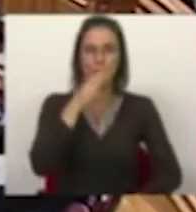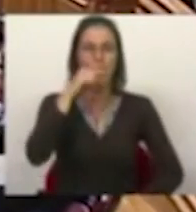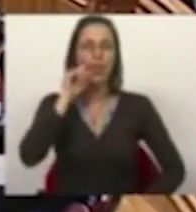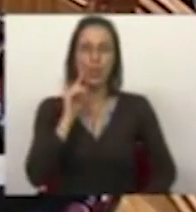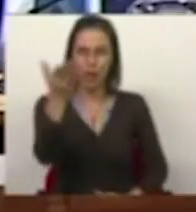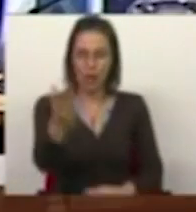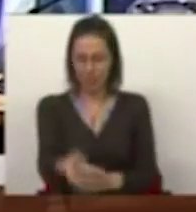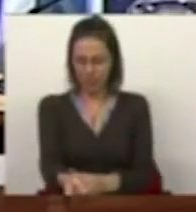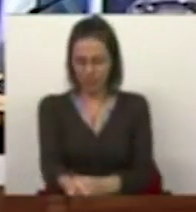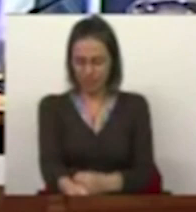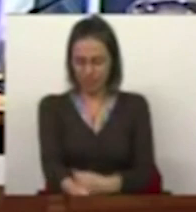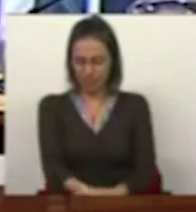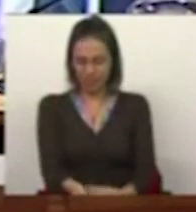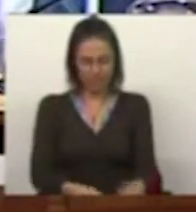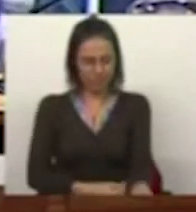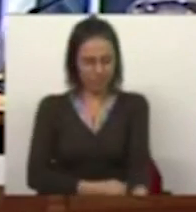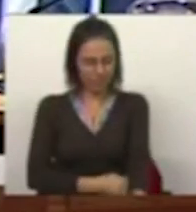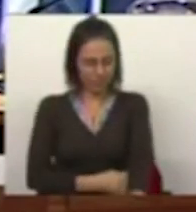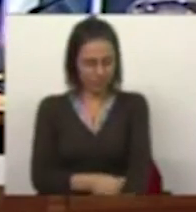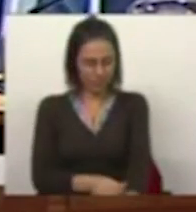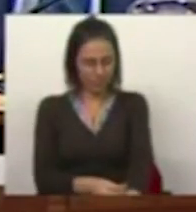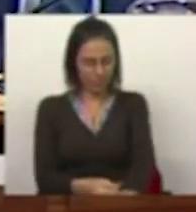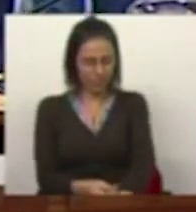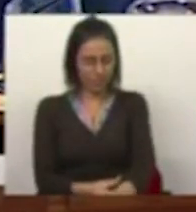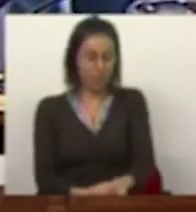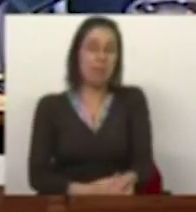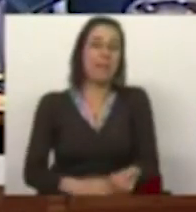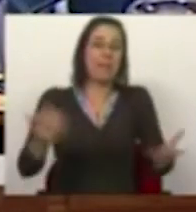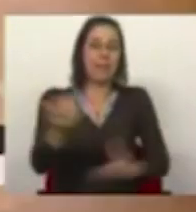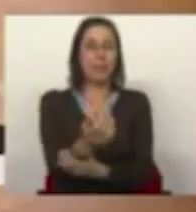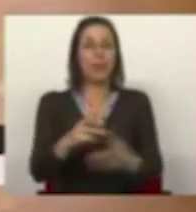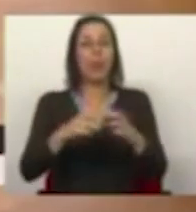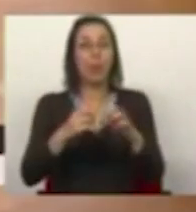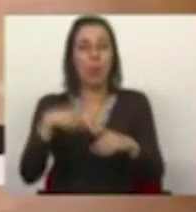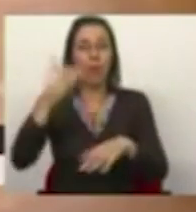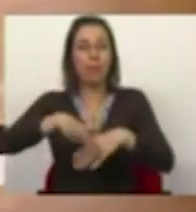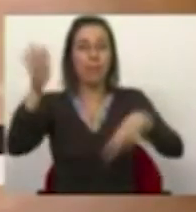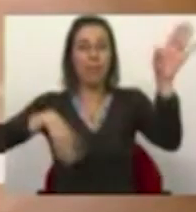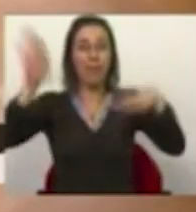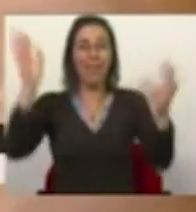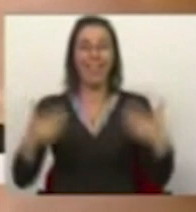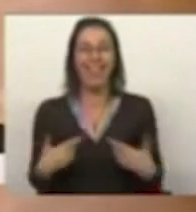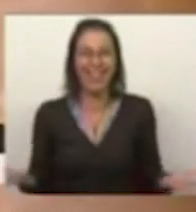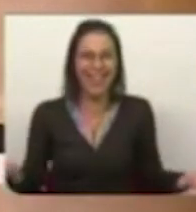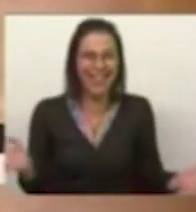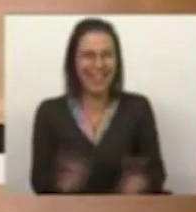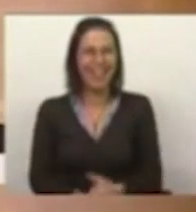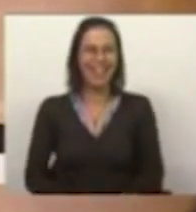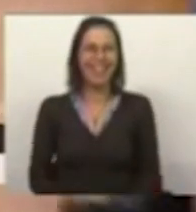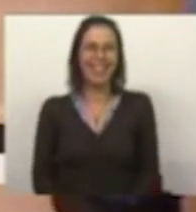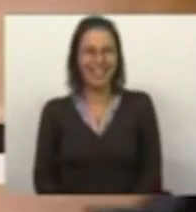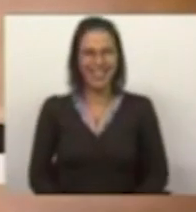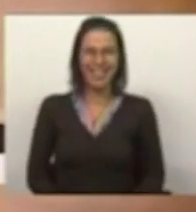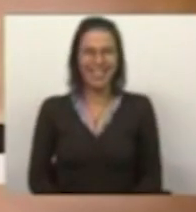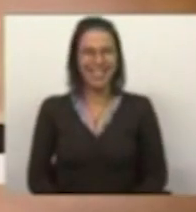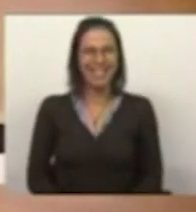No debate do programa do 22º Governo Constitucional, o secretário-geral do PCP considerou que o documento é